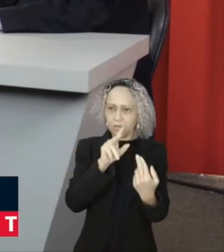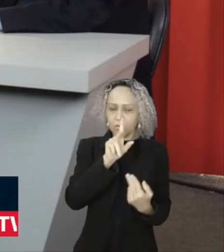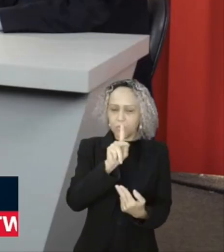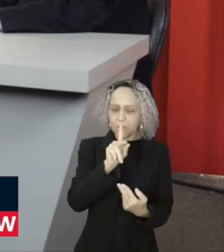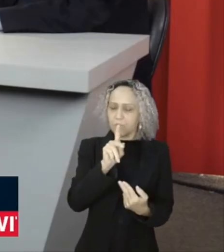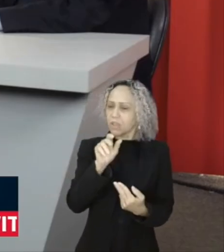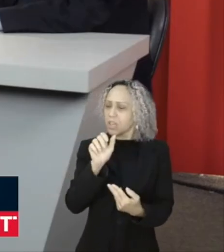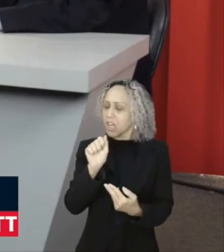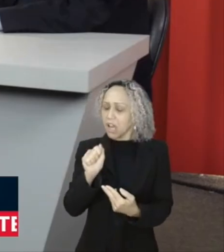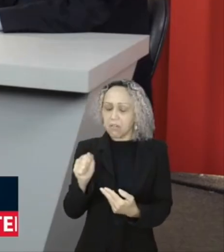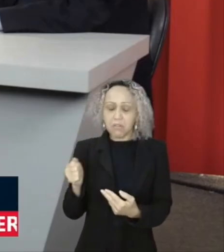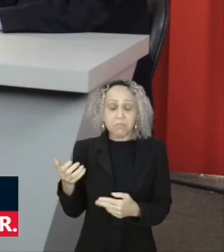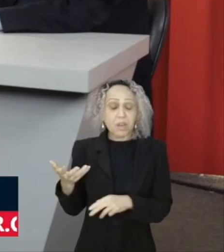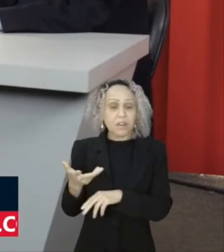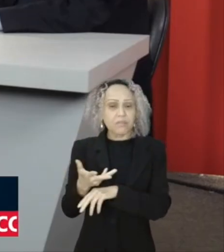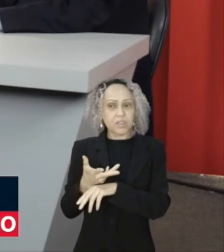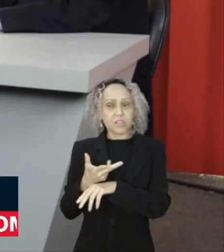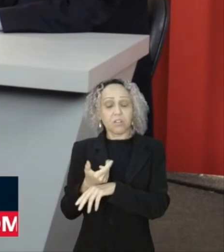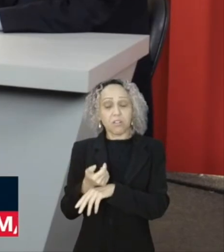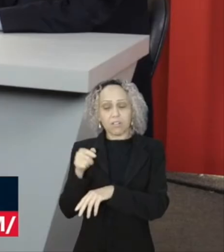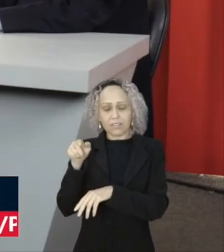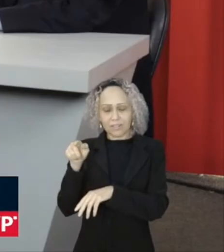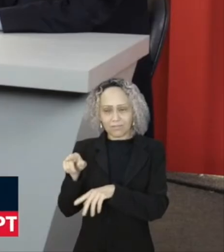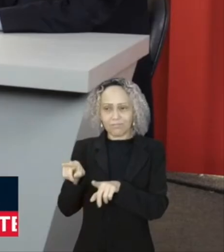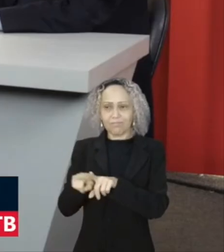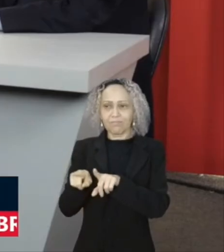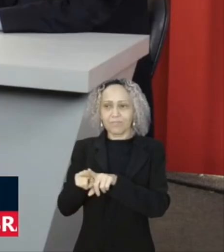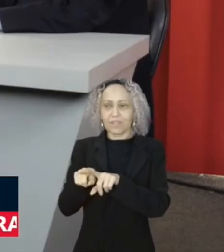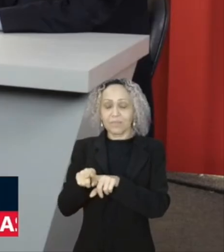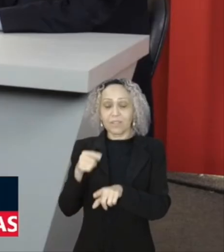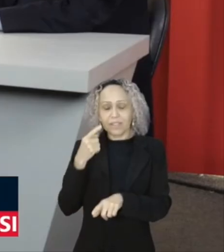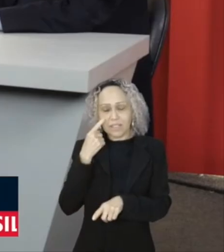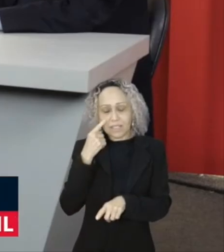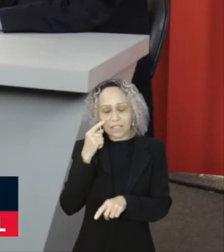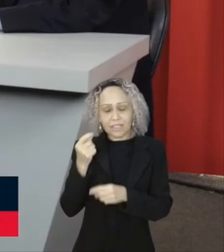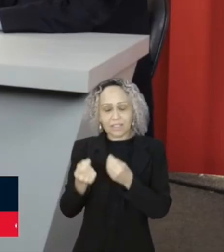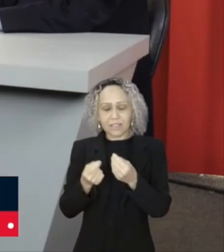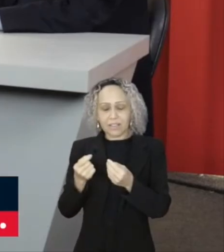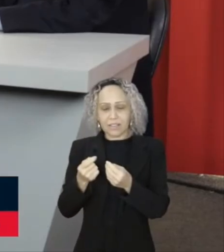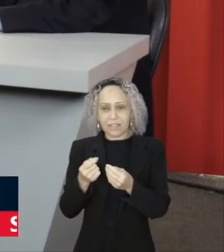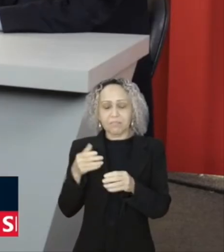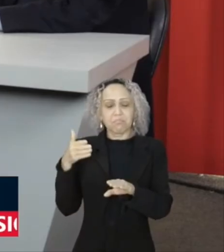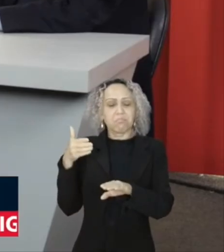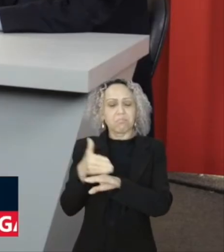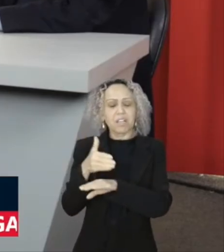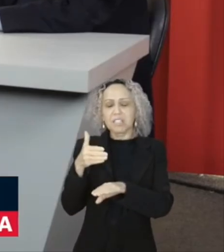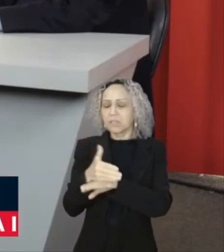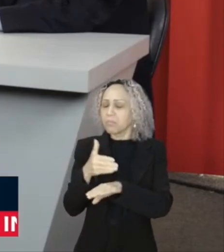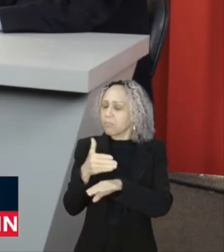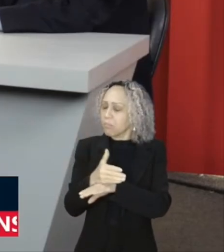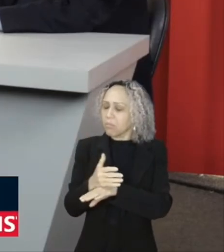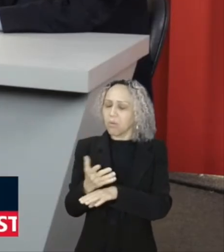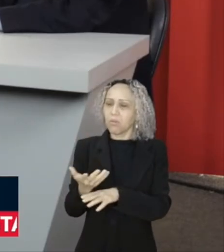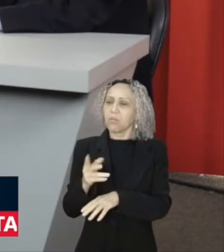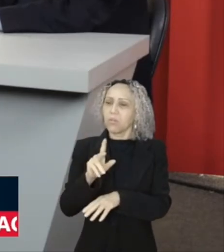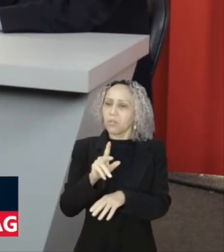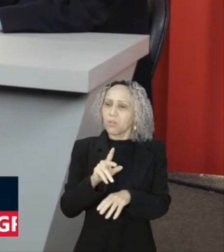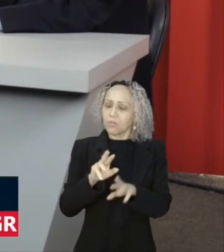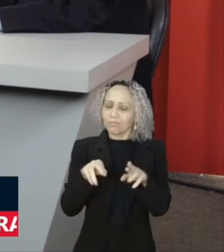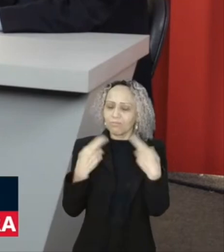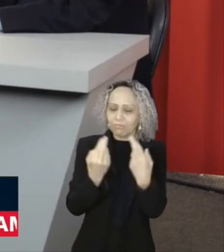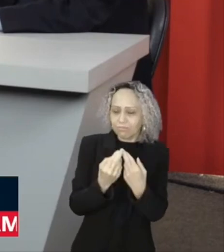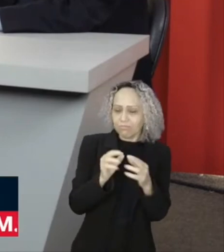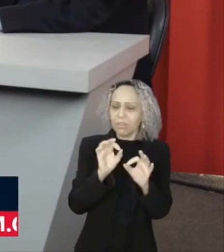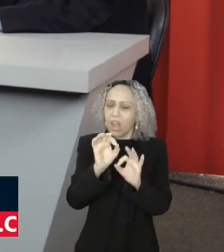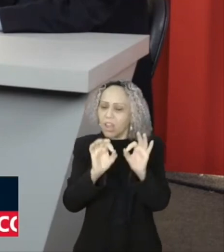do PPA e vejo aí nascer a governança 2.0 do Brasil, né? Sem participação popular não há construção coletiva.